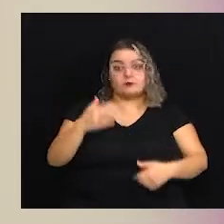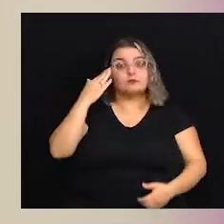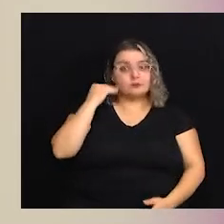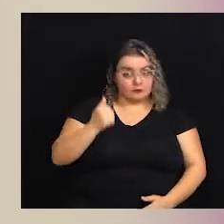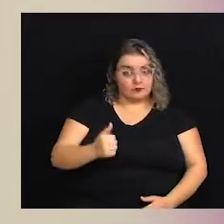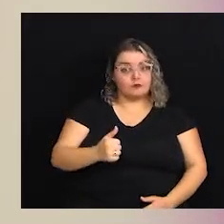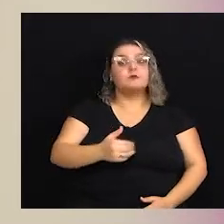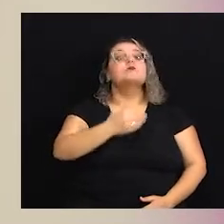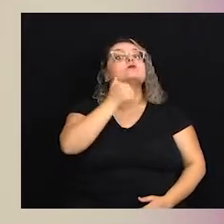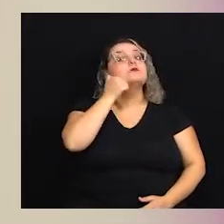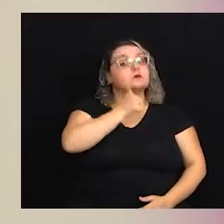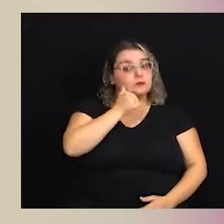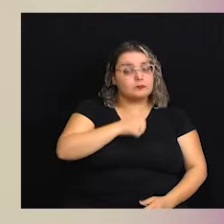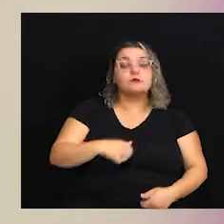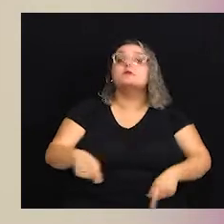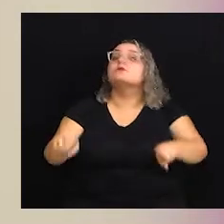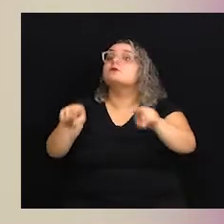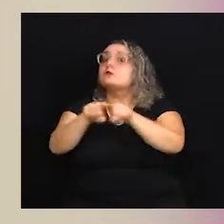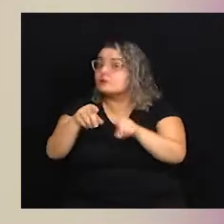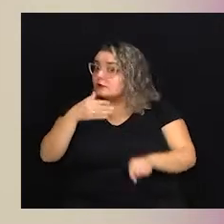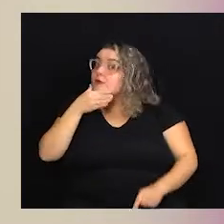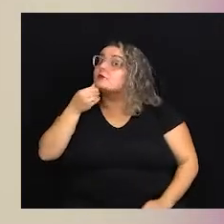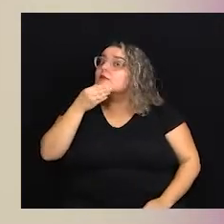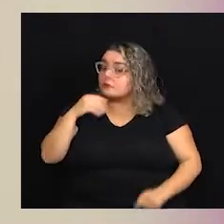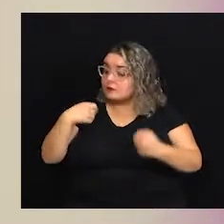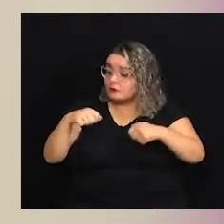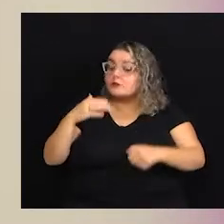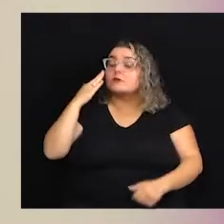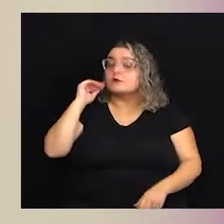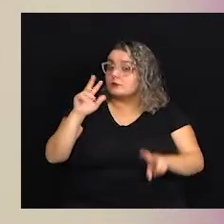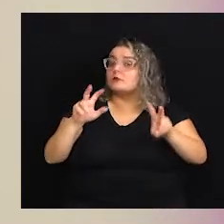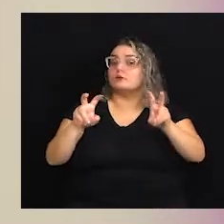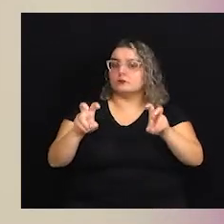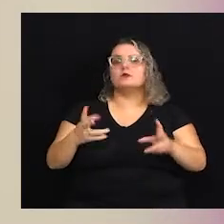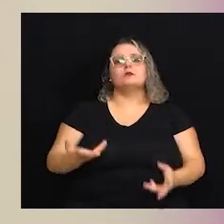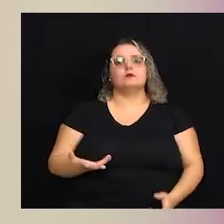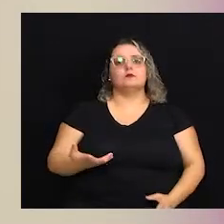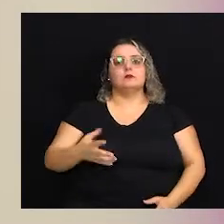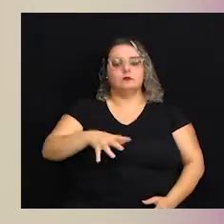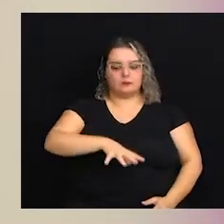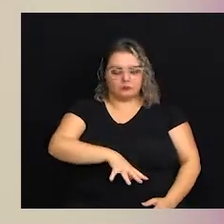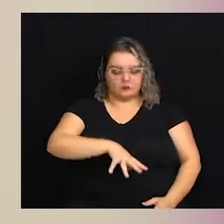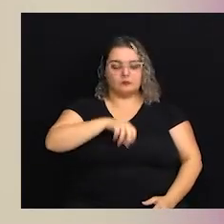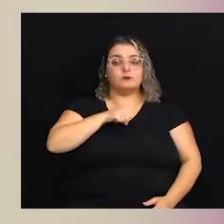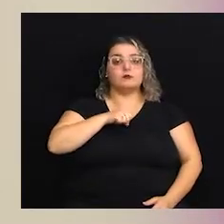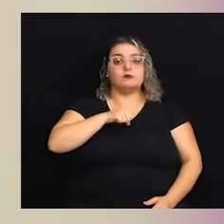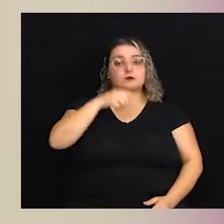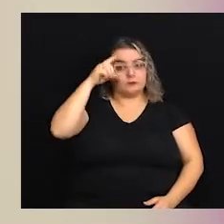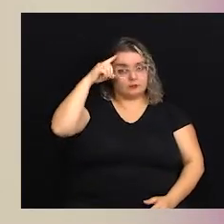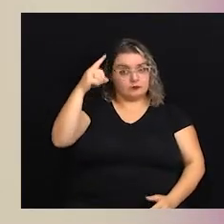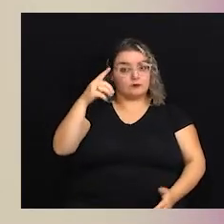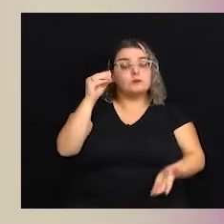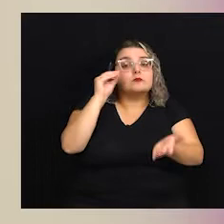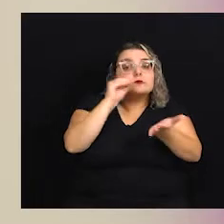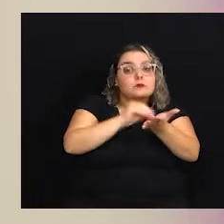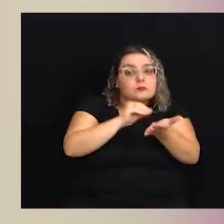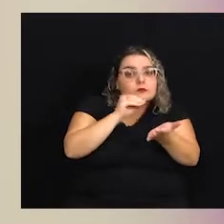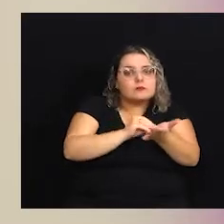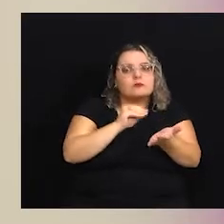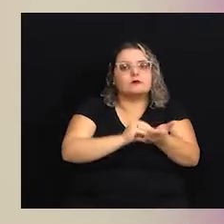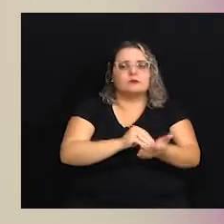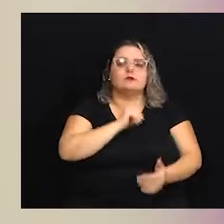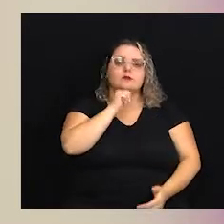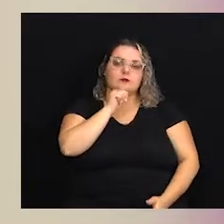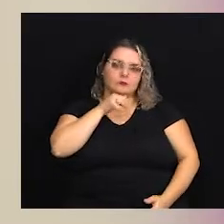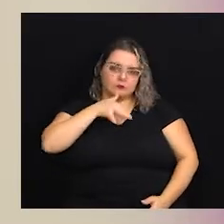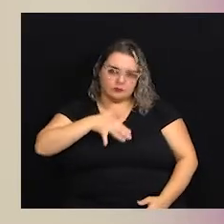porque os homens precisam saber também sobre o tema. Menopausa é a data da última menstruação retrospectiva, ou